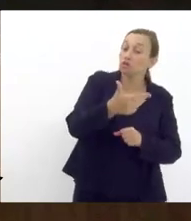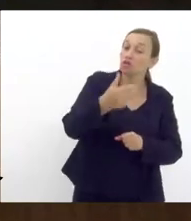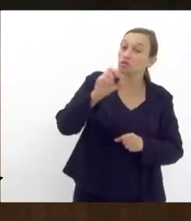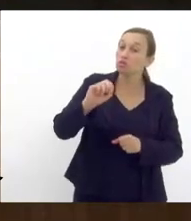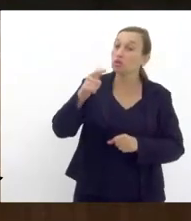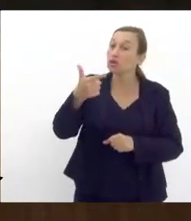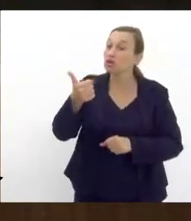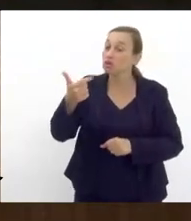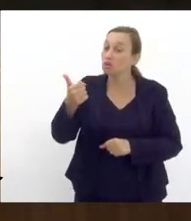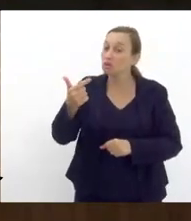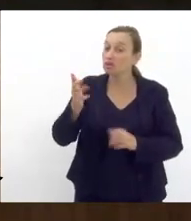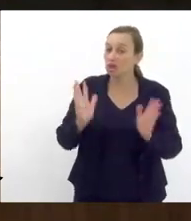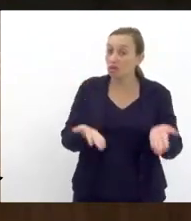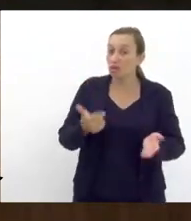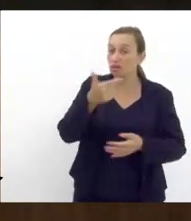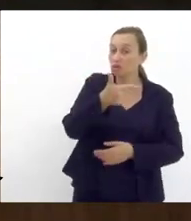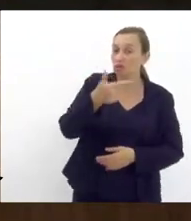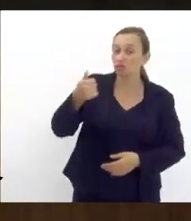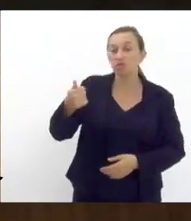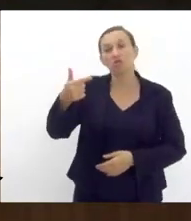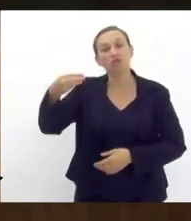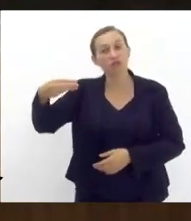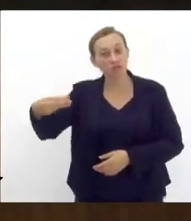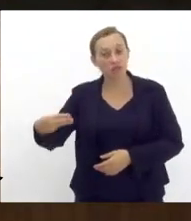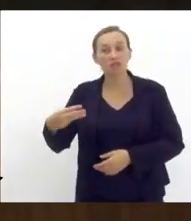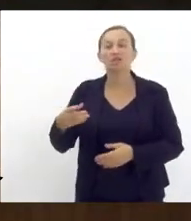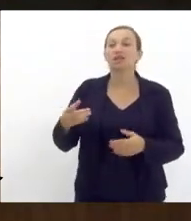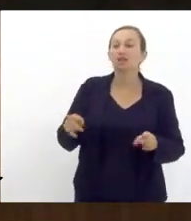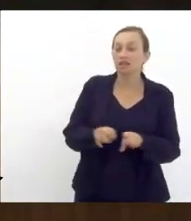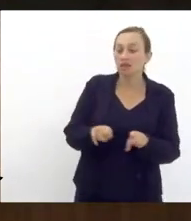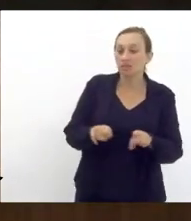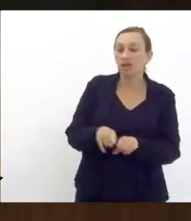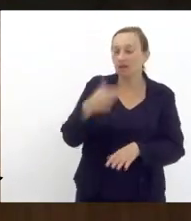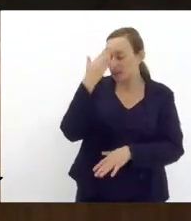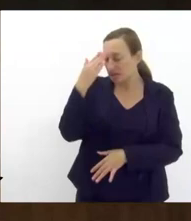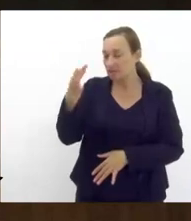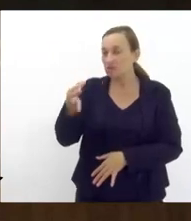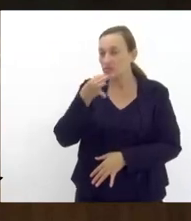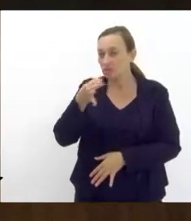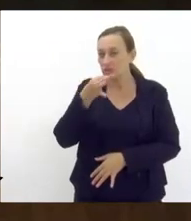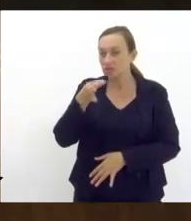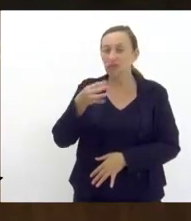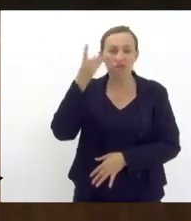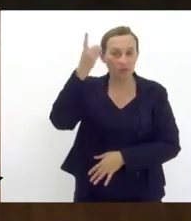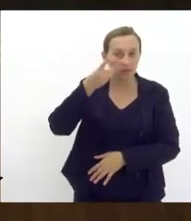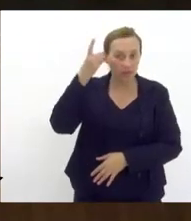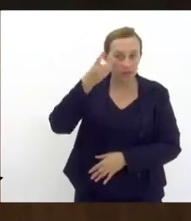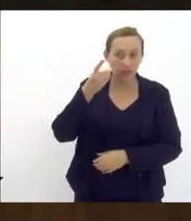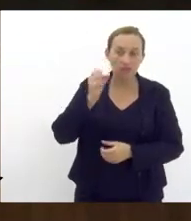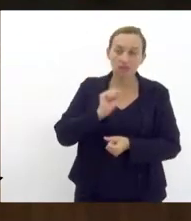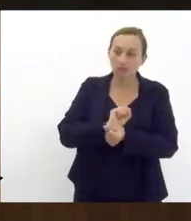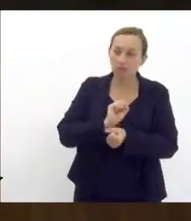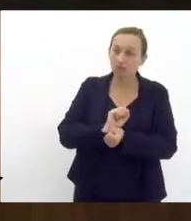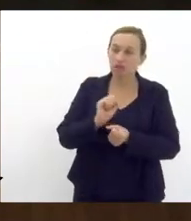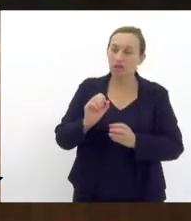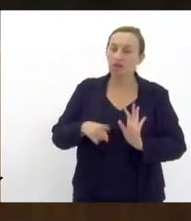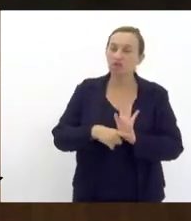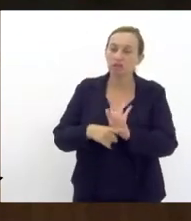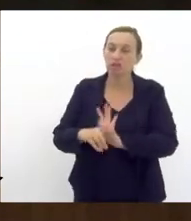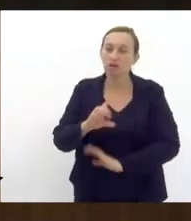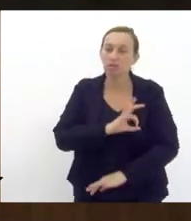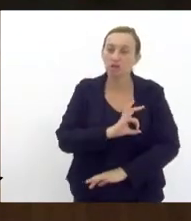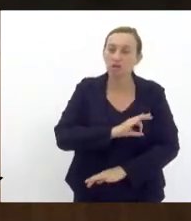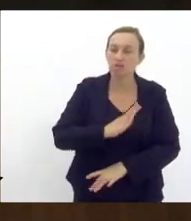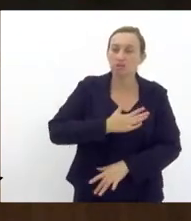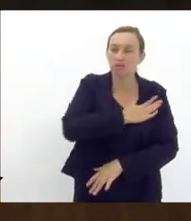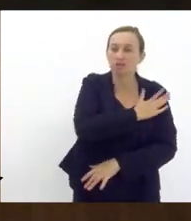então Agradeço também a sugestão da deputada é obrigado pelas palavras e espero poder colaborar com a polícia militar do